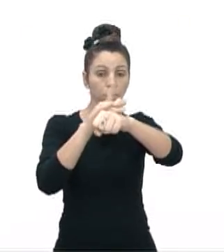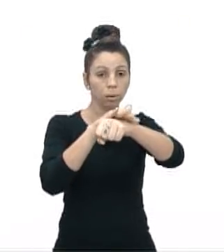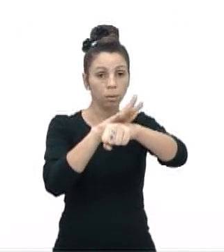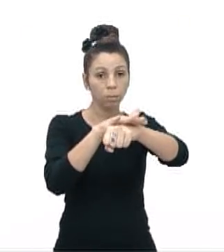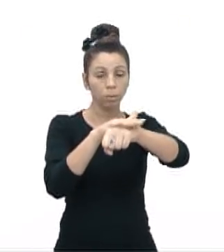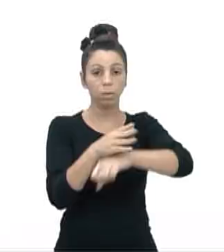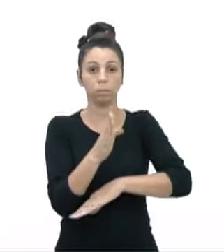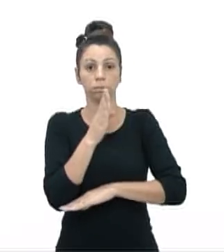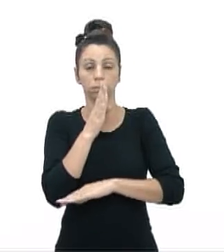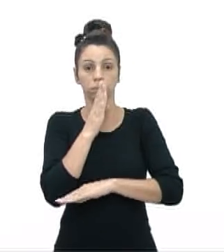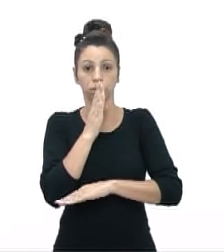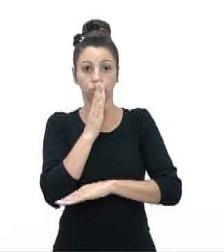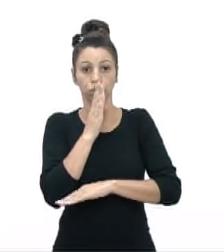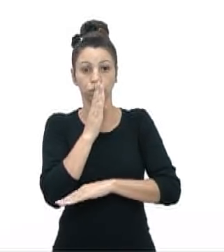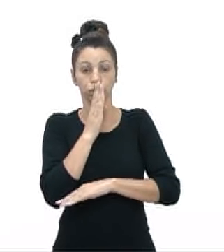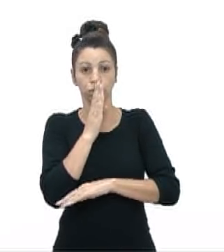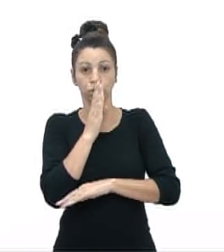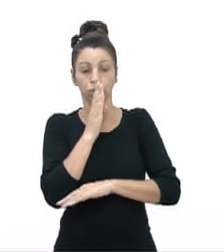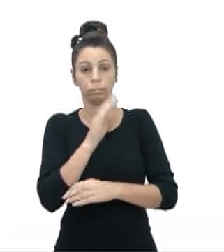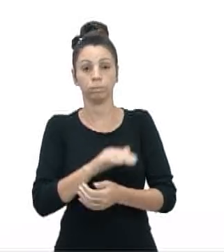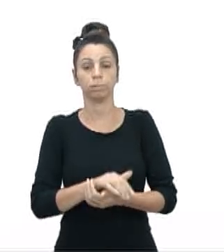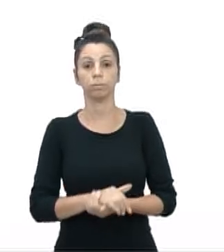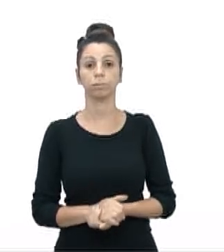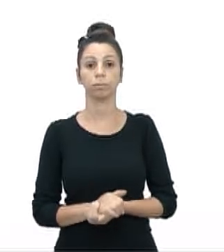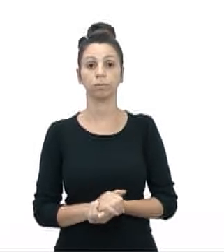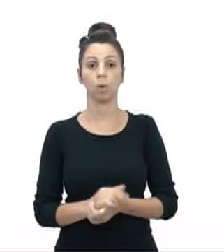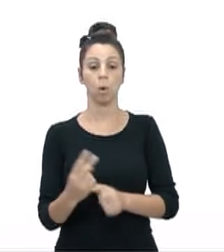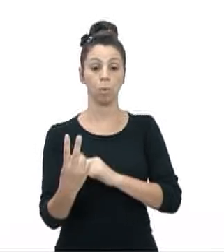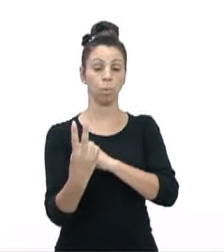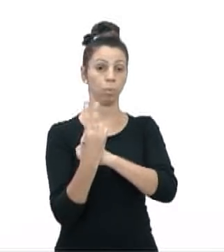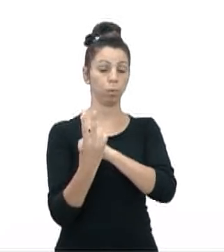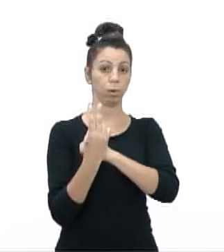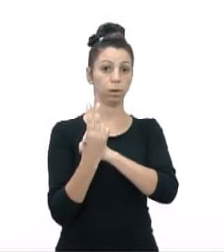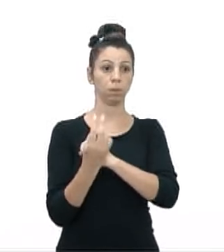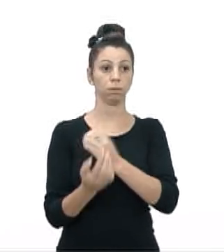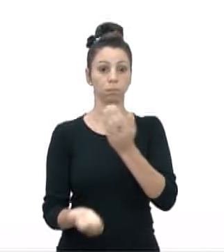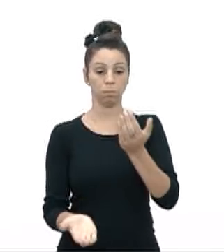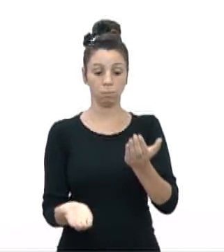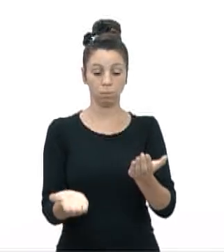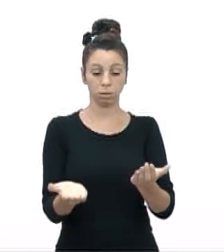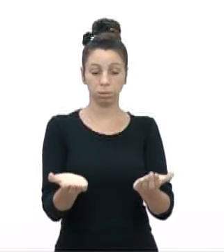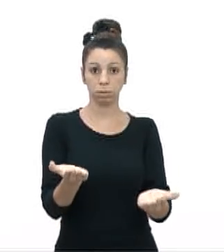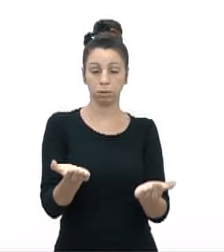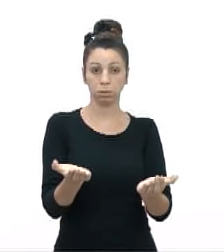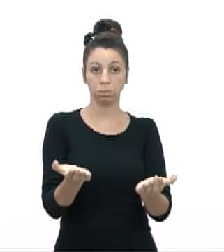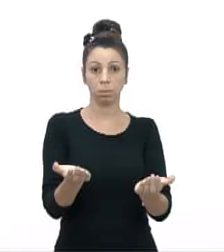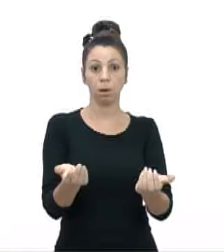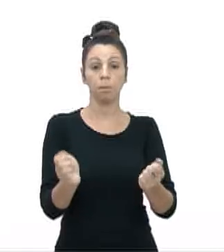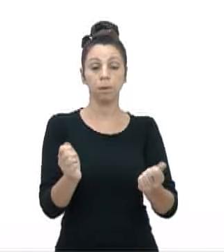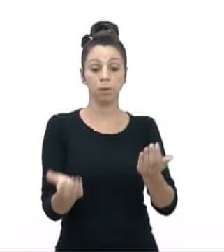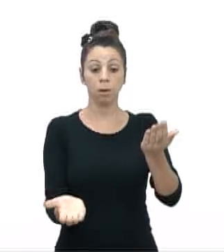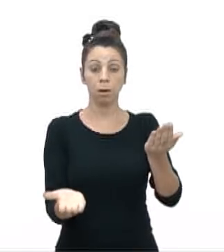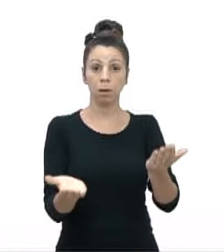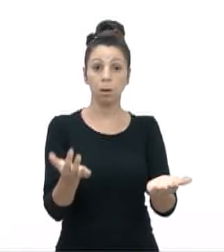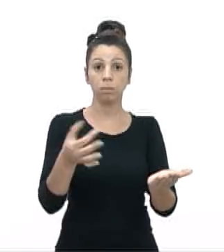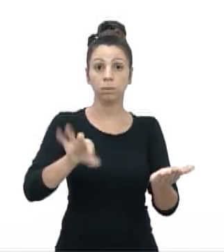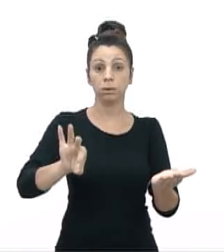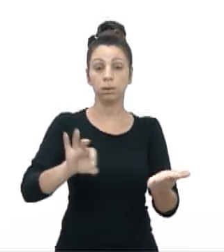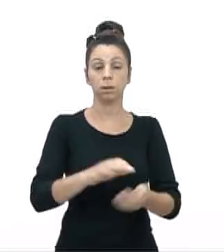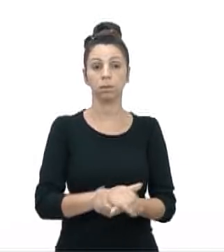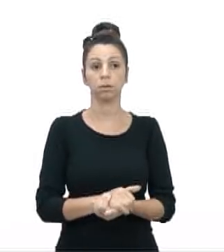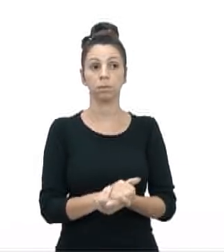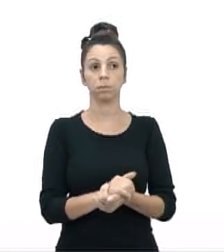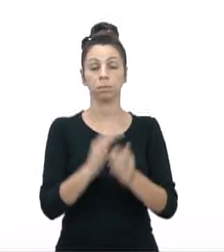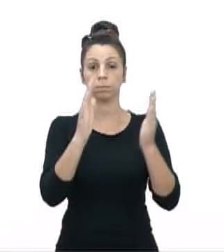silenciosa, previna-se. Então ali o desenho da balança, né, a pessoa se pesando e diz lá, mantenha o peso adequado. No